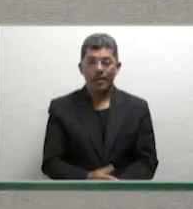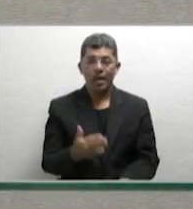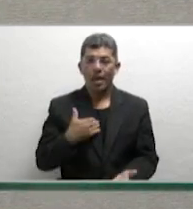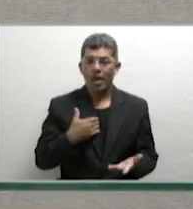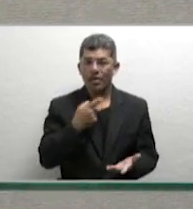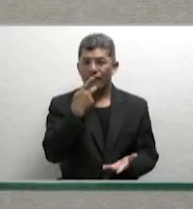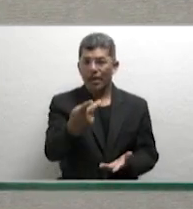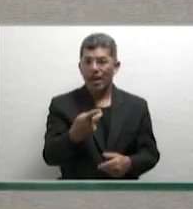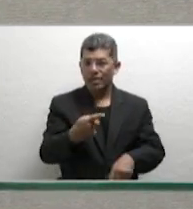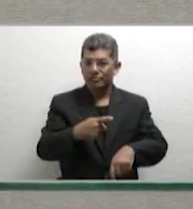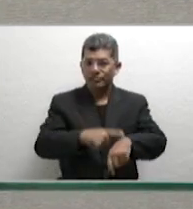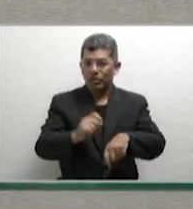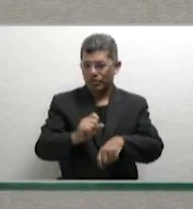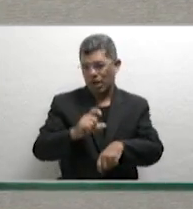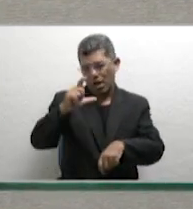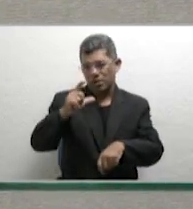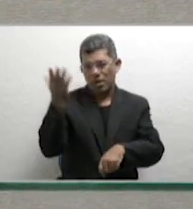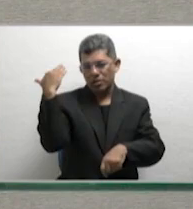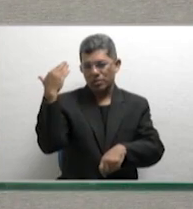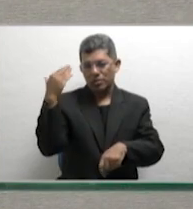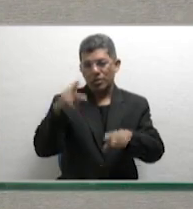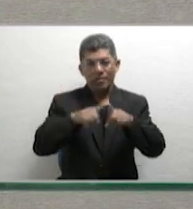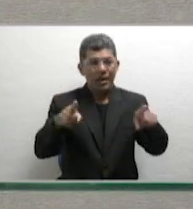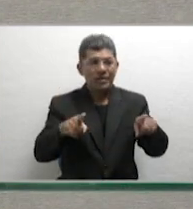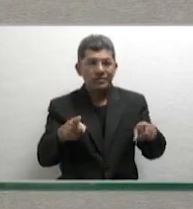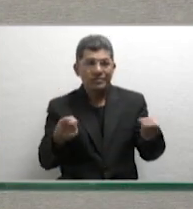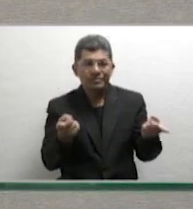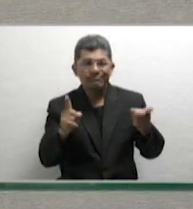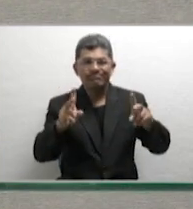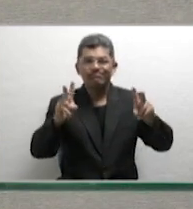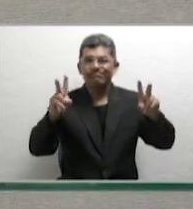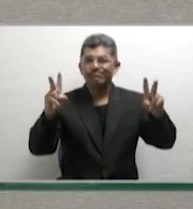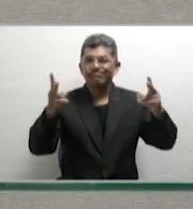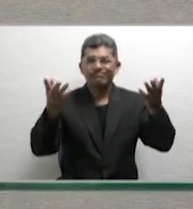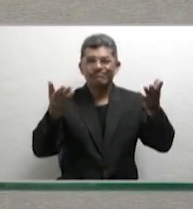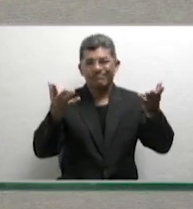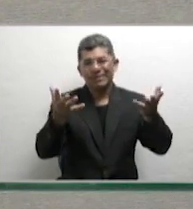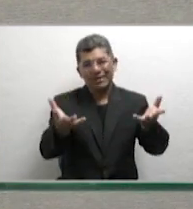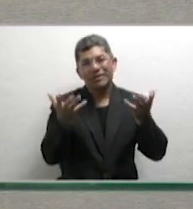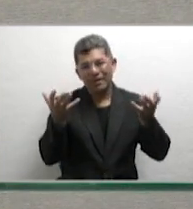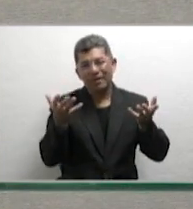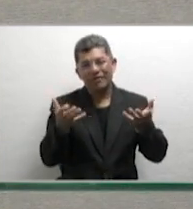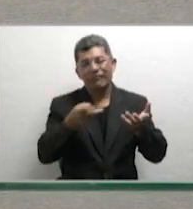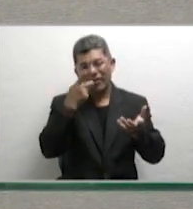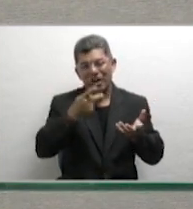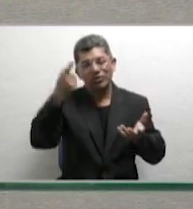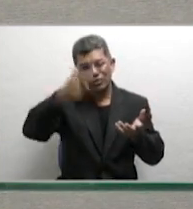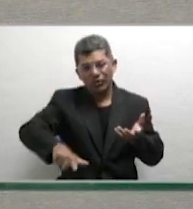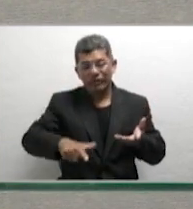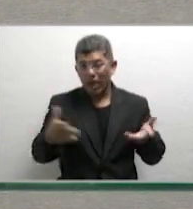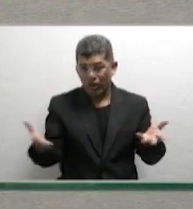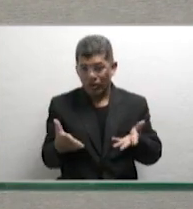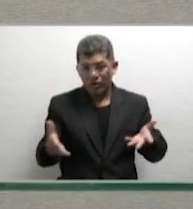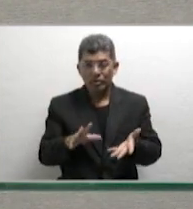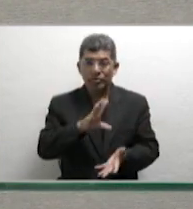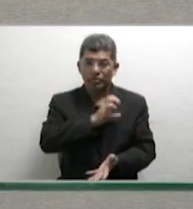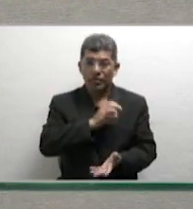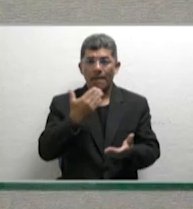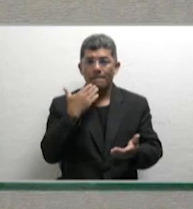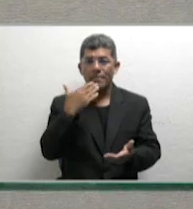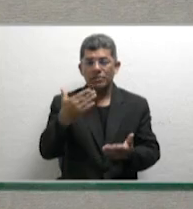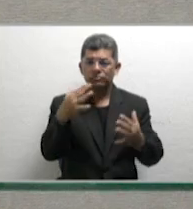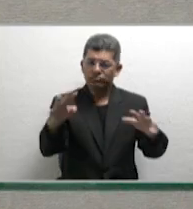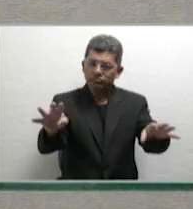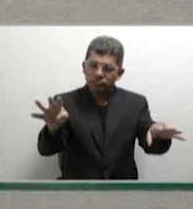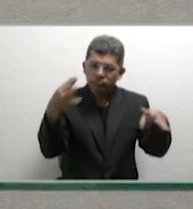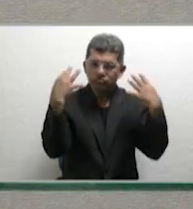falar no grande expediente, mas a gravidade do assunto requer que ele seja falado agora, e eu gostaria de pedir a